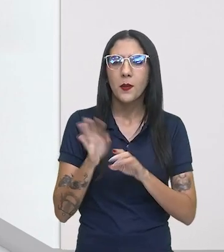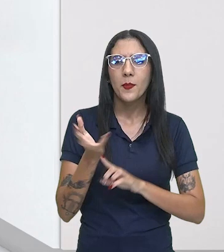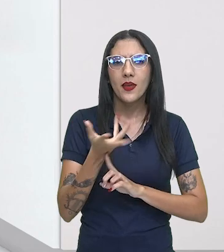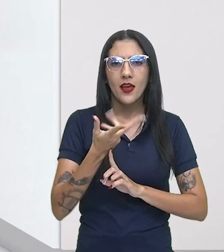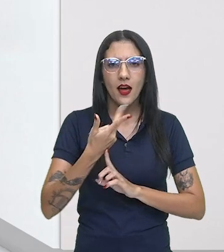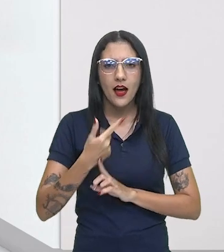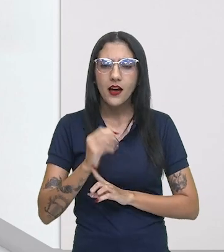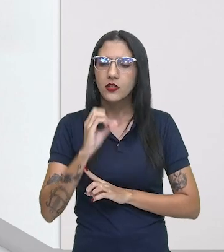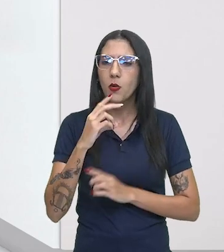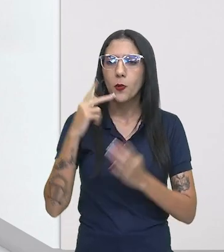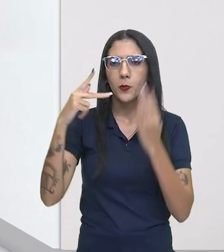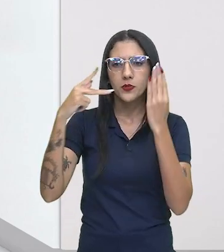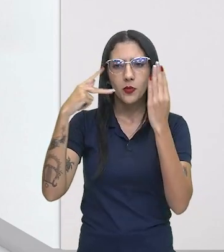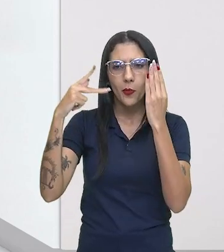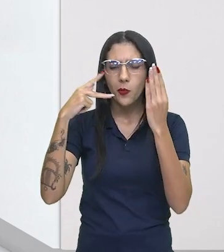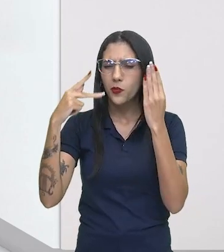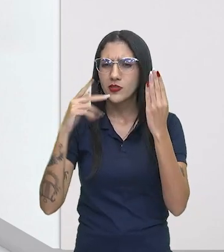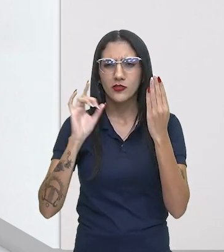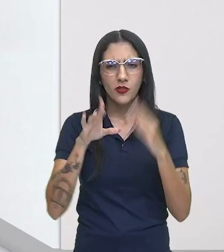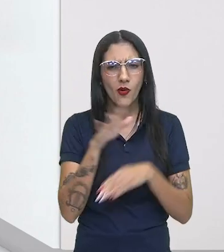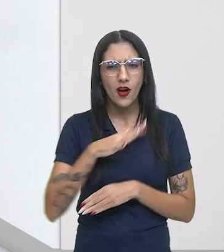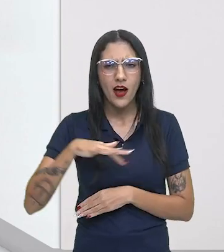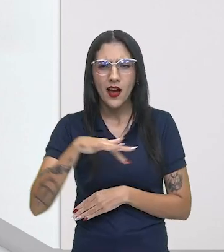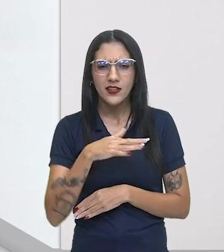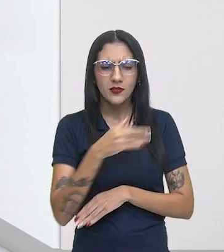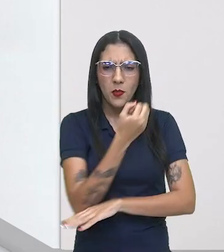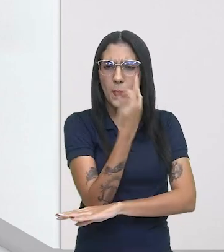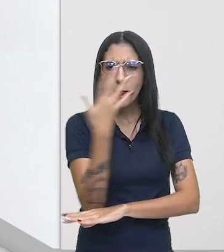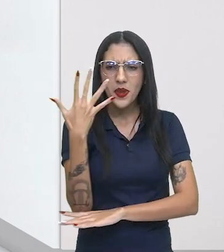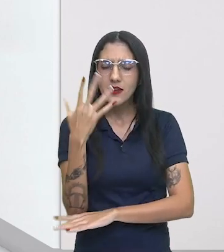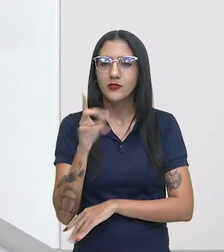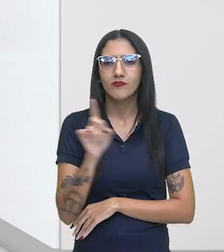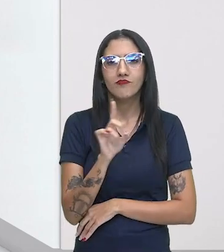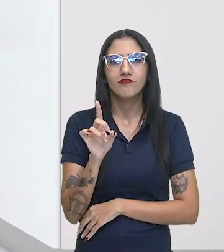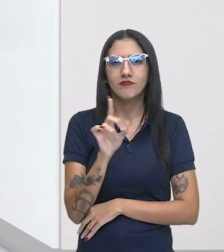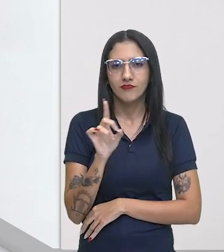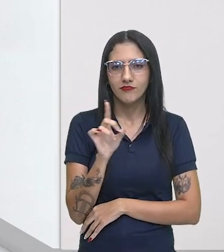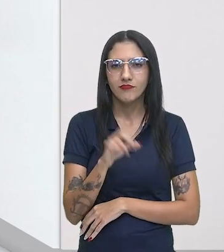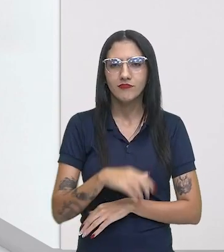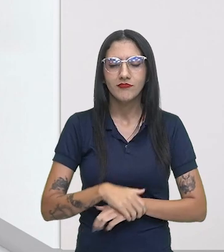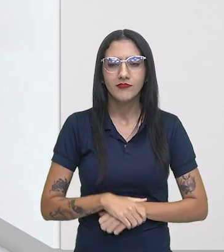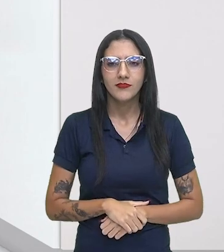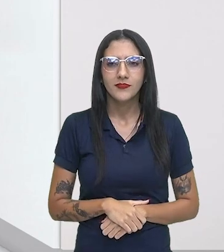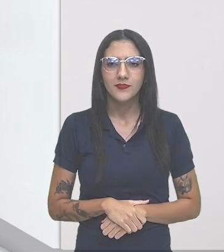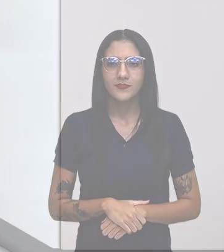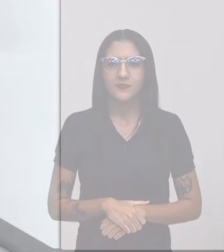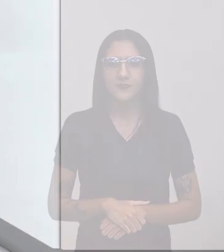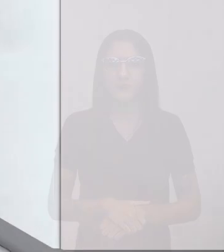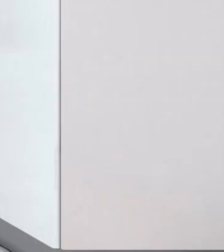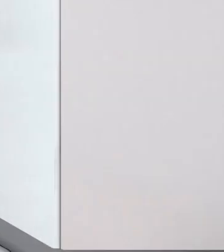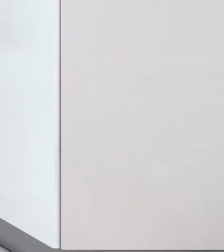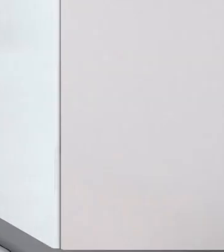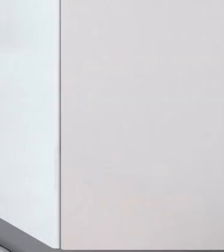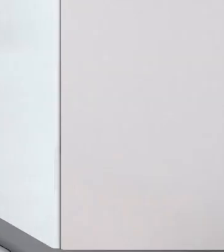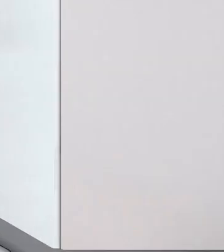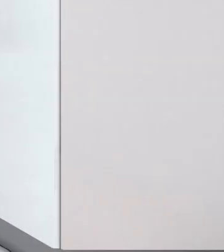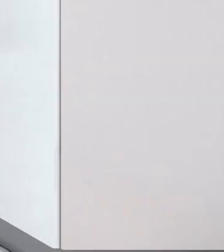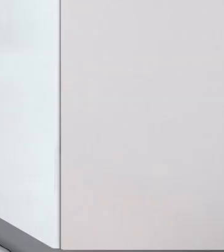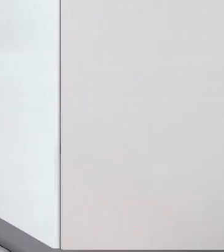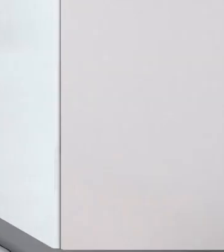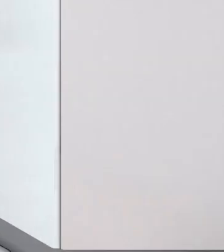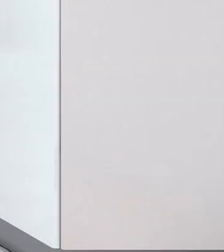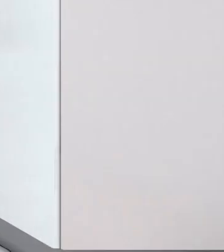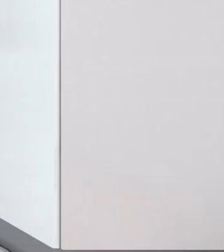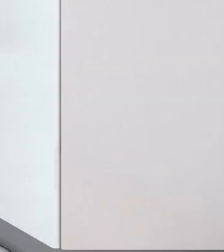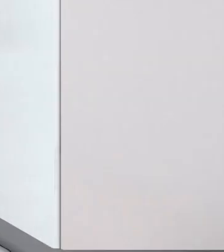em psicologia, não só pesquisa ambiental, nós estamos aqui na biologia, eu sou biólogo, e